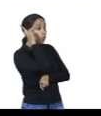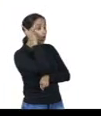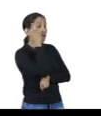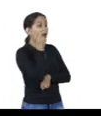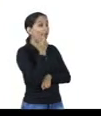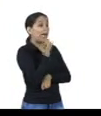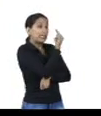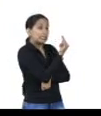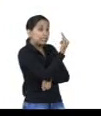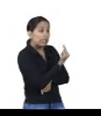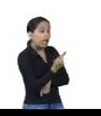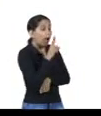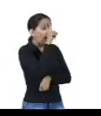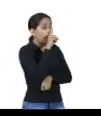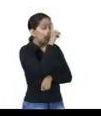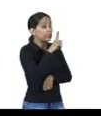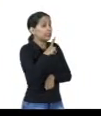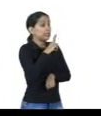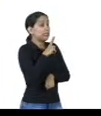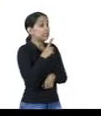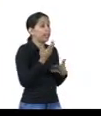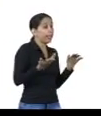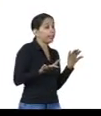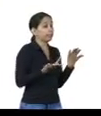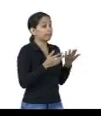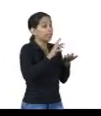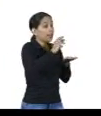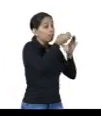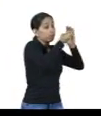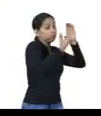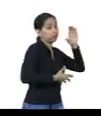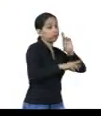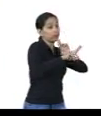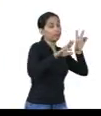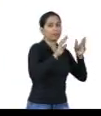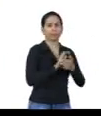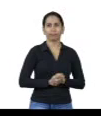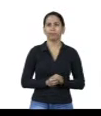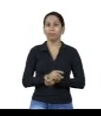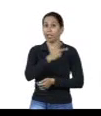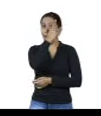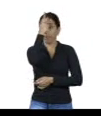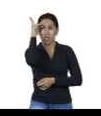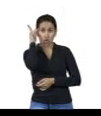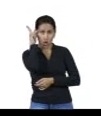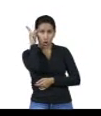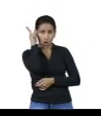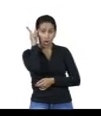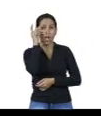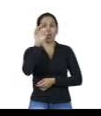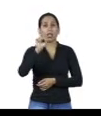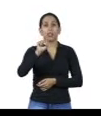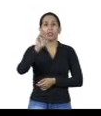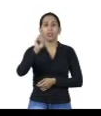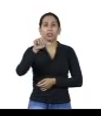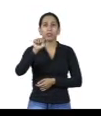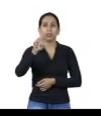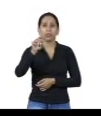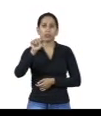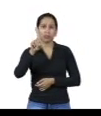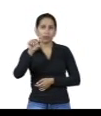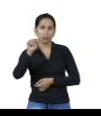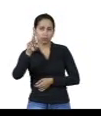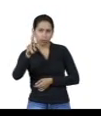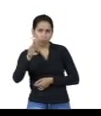determinados através do Programa de Gerenciamento de Risco da empresa. O soldador utiliza a máscara de solda, além de avental,